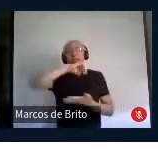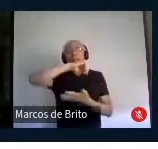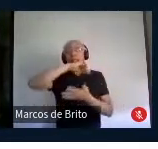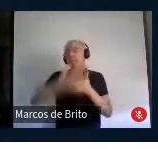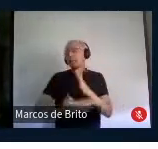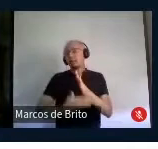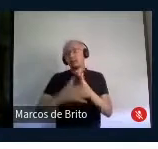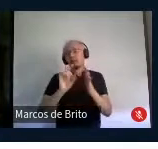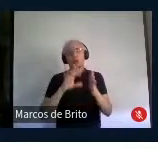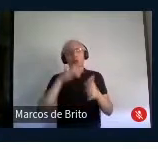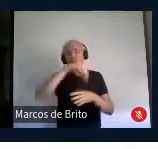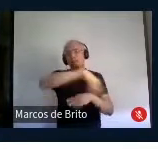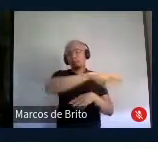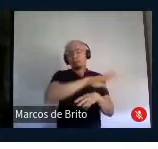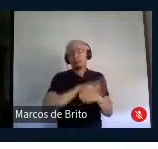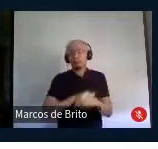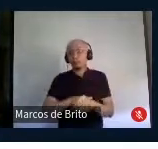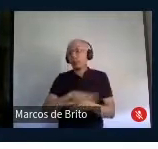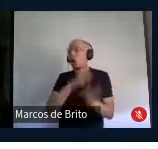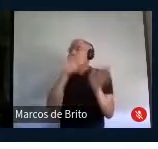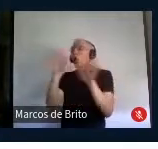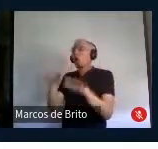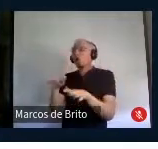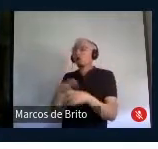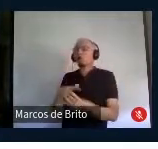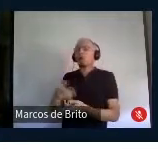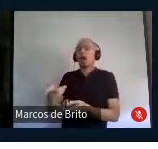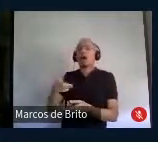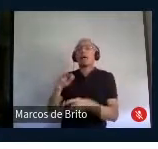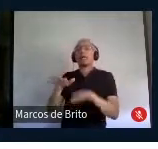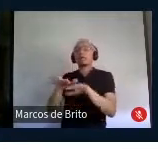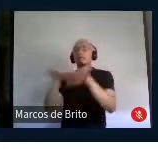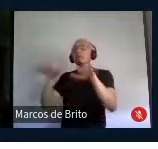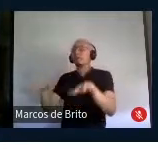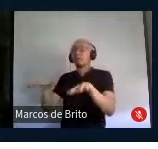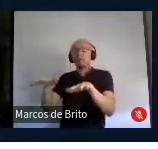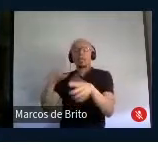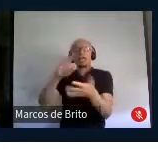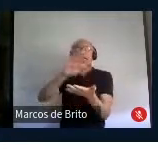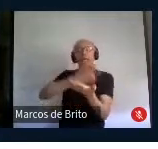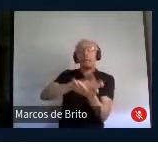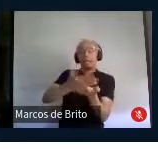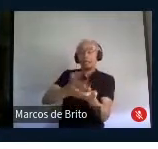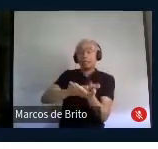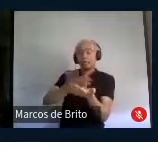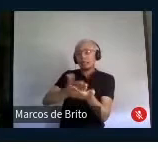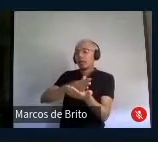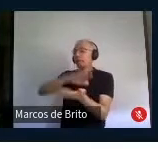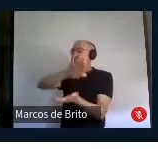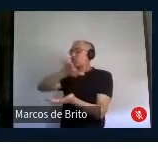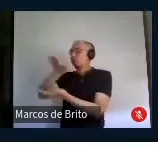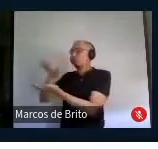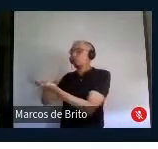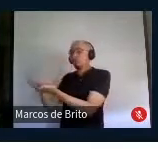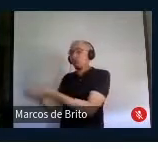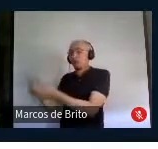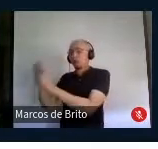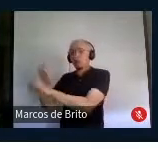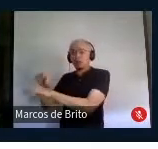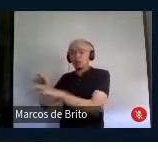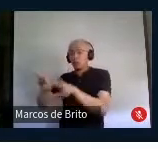Tem curso que se preocupa só em diferenciar o tradutor, o intérprete de Libras, do intérprete